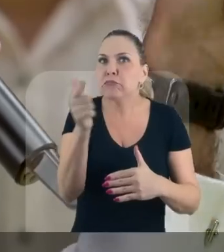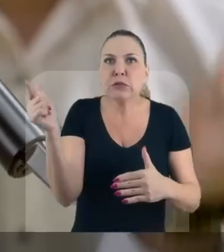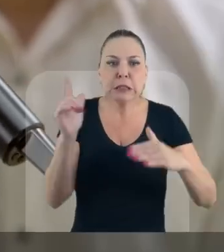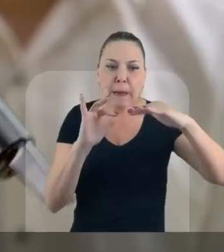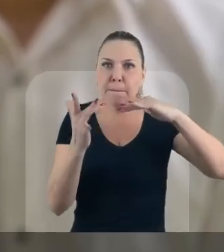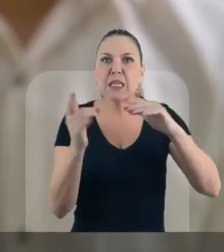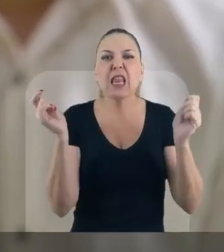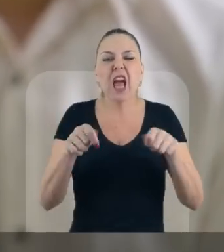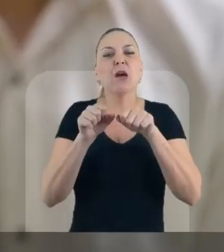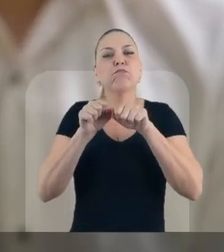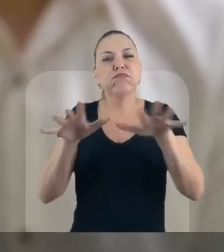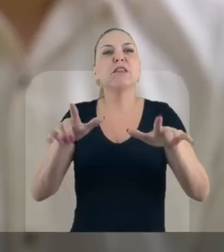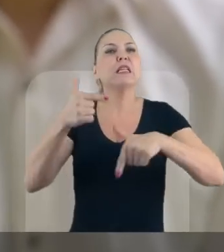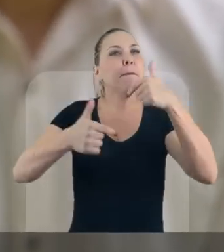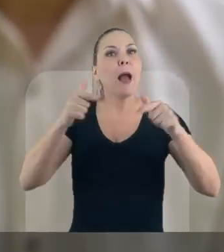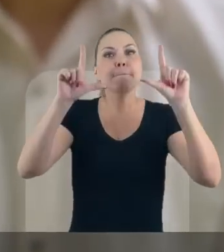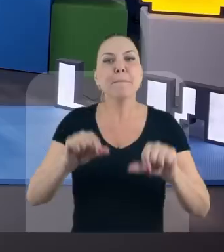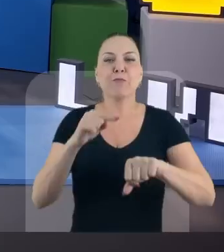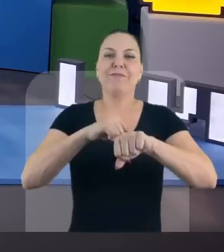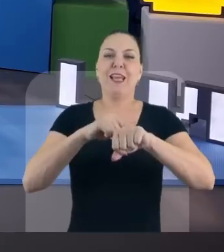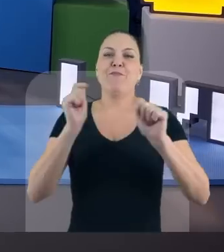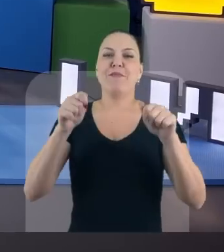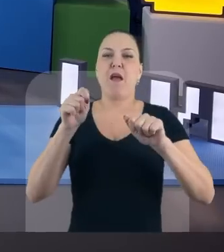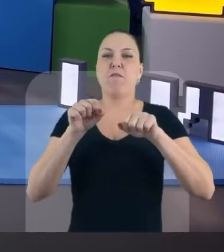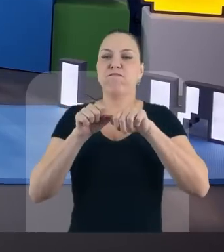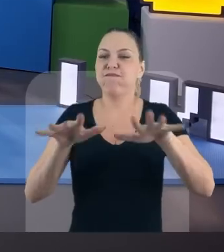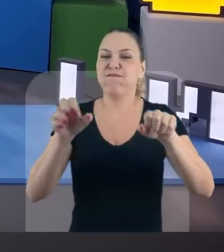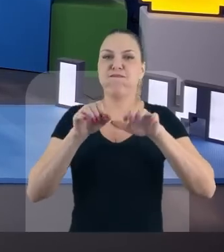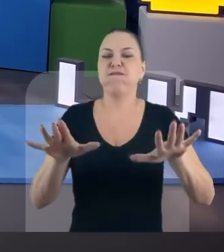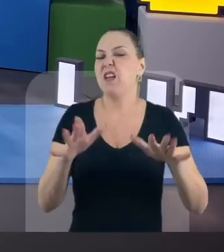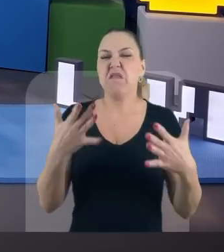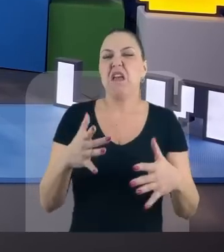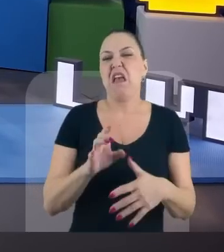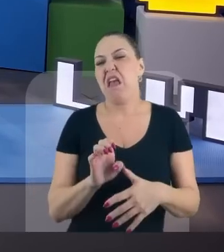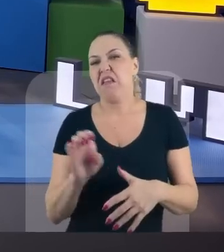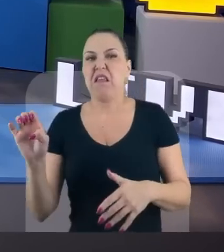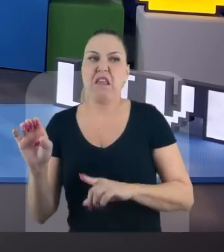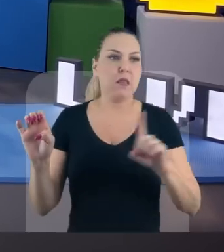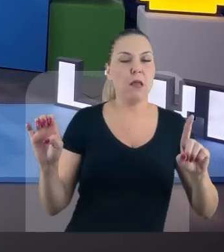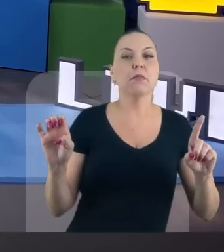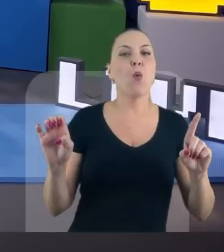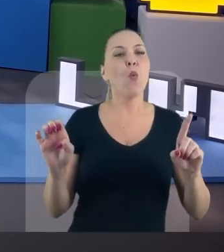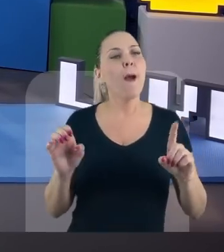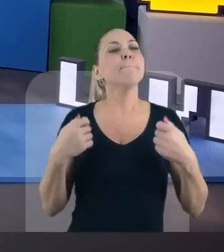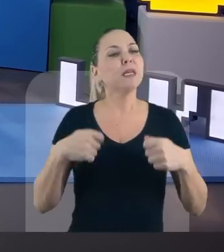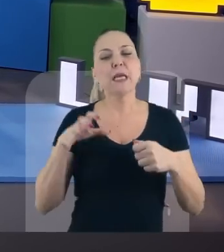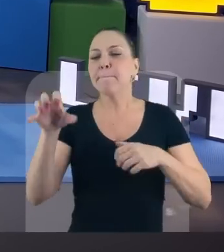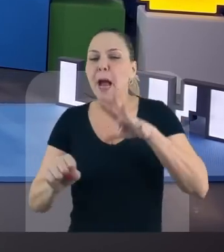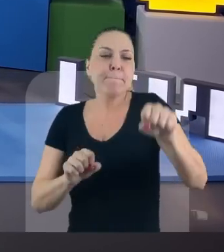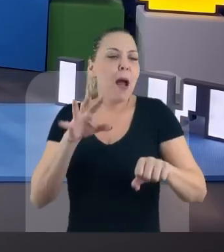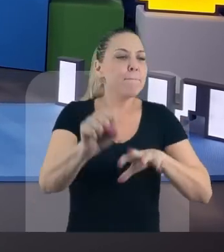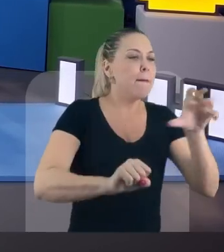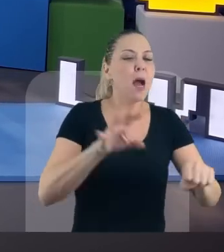bem, isso é menos tempo. E a gente precisa estar em todos os lugares. Não existe isso de ali, de esquerda. Não, a gente precisa ocupar todos os lugares. E quando